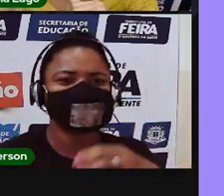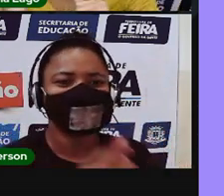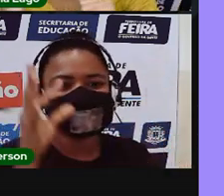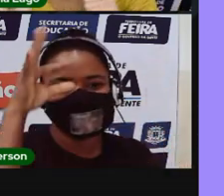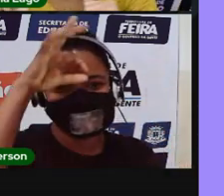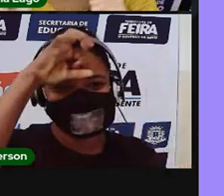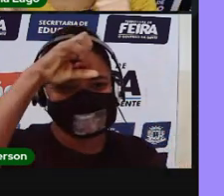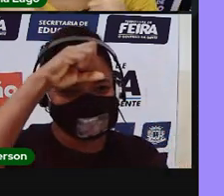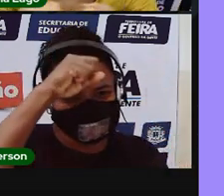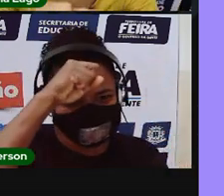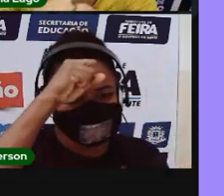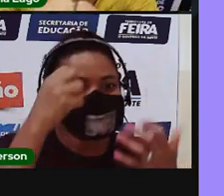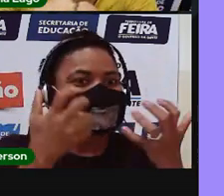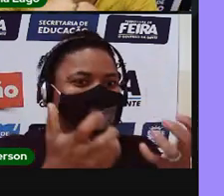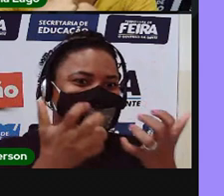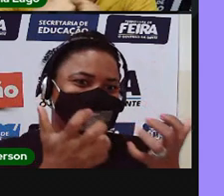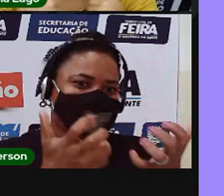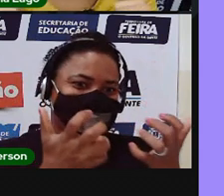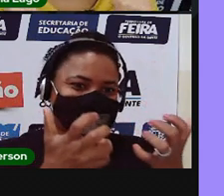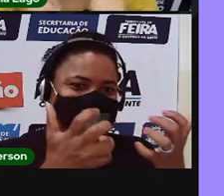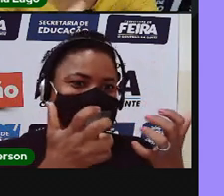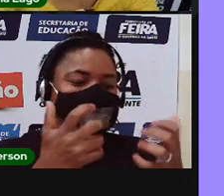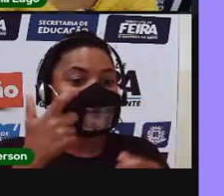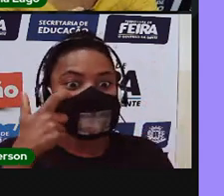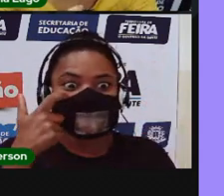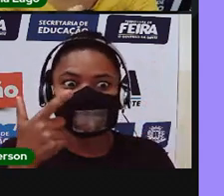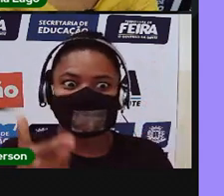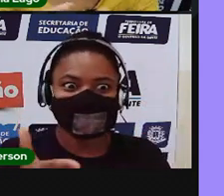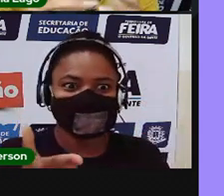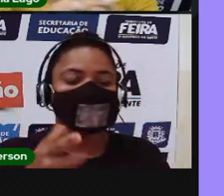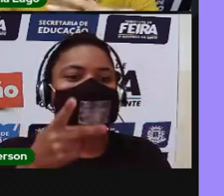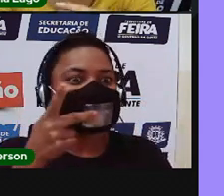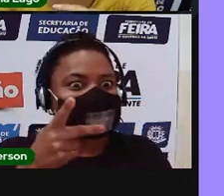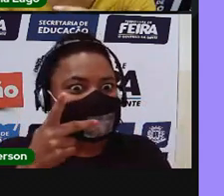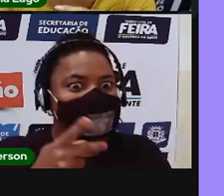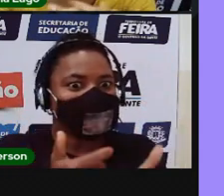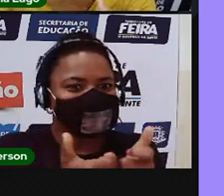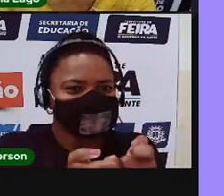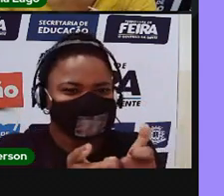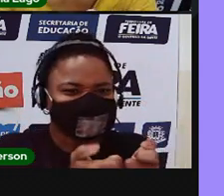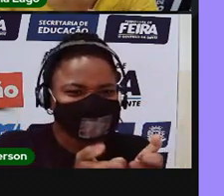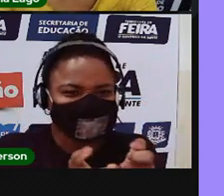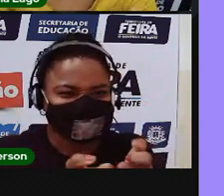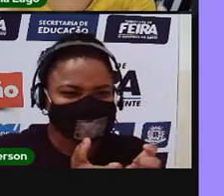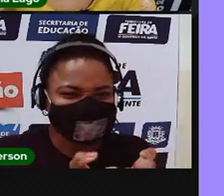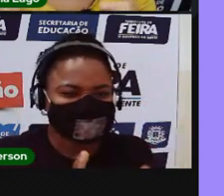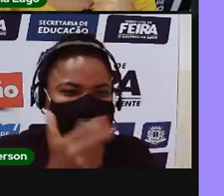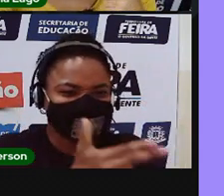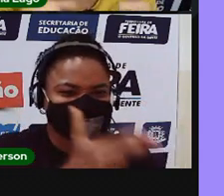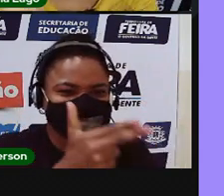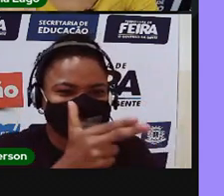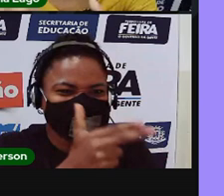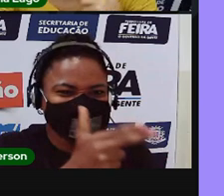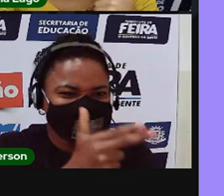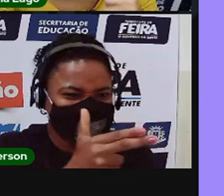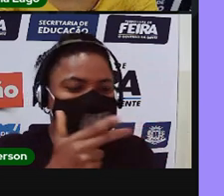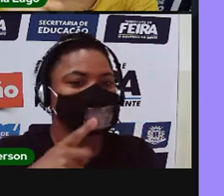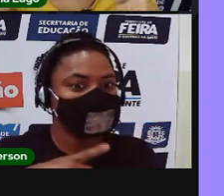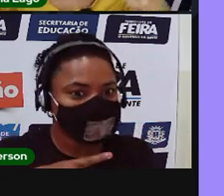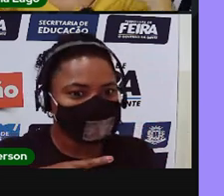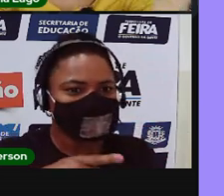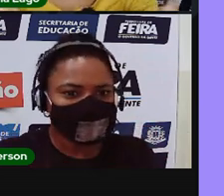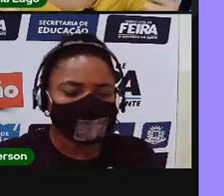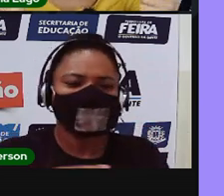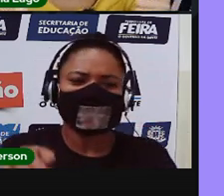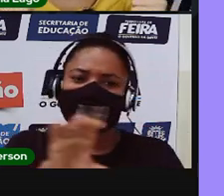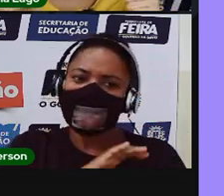gente estava comentando aí sobre o jogo, sobre Free Fire. Quando você gosta muito, você vai conversando com seus colegas,